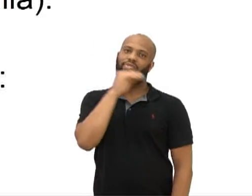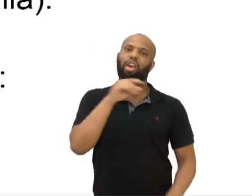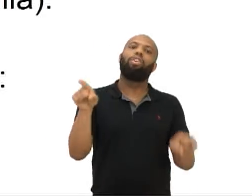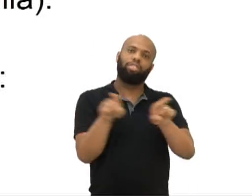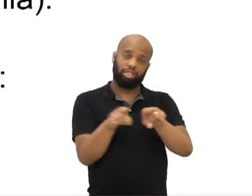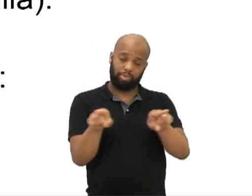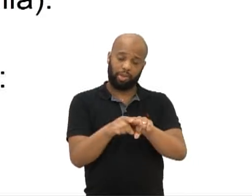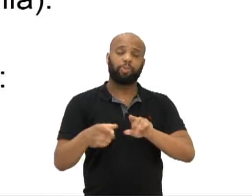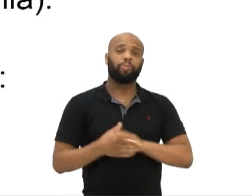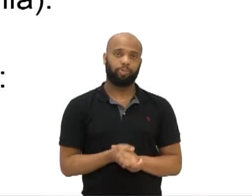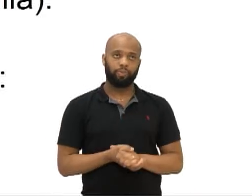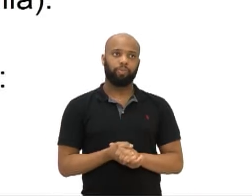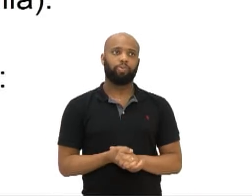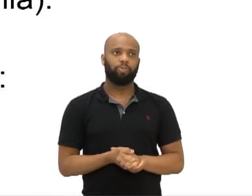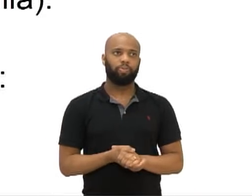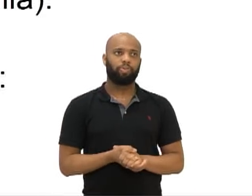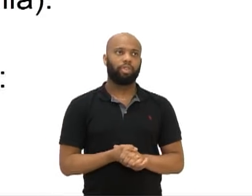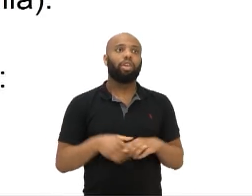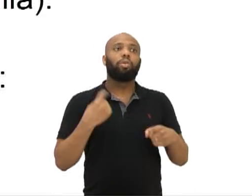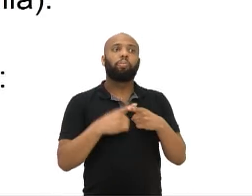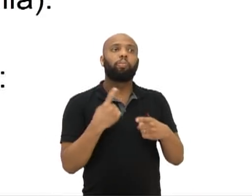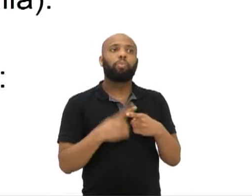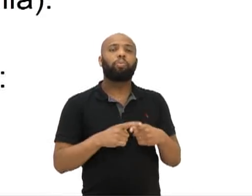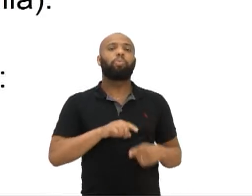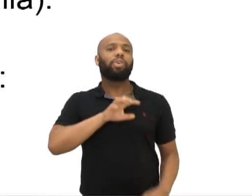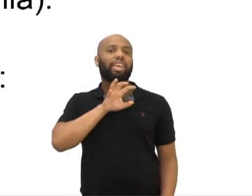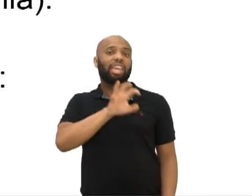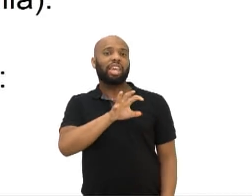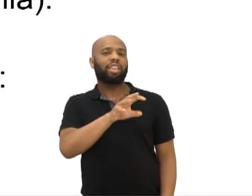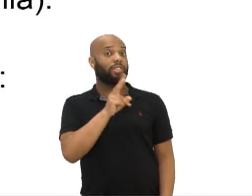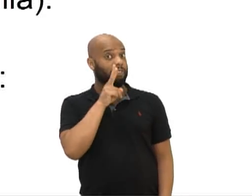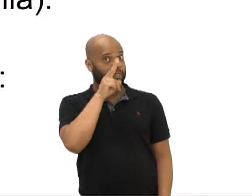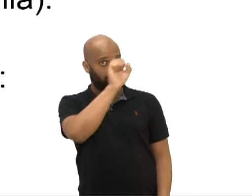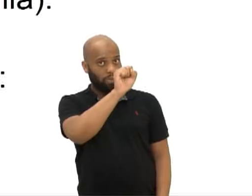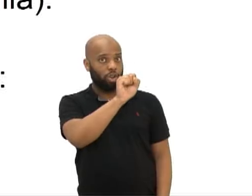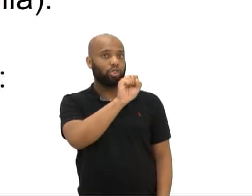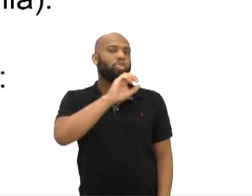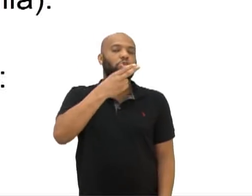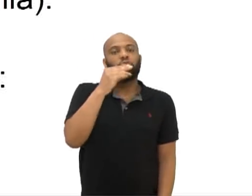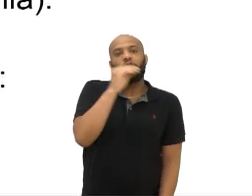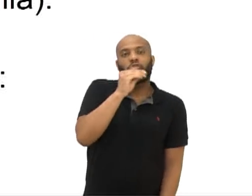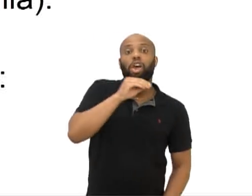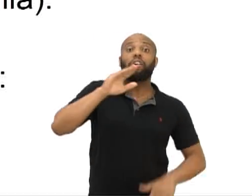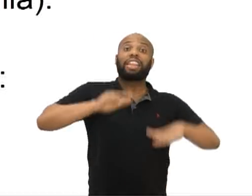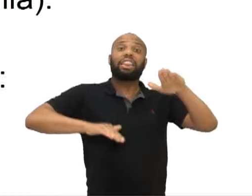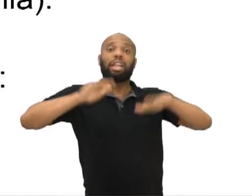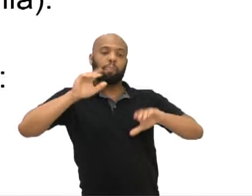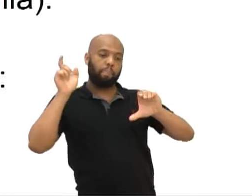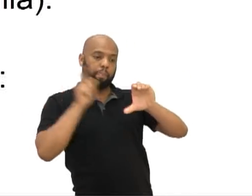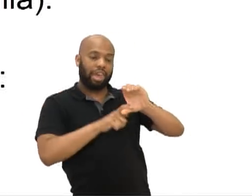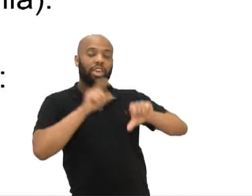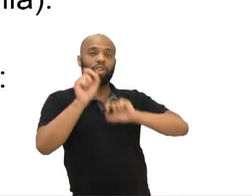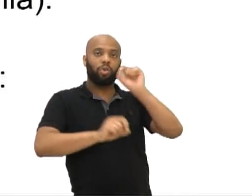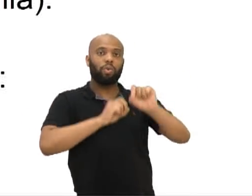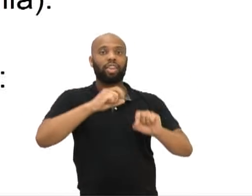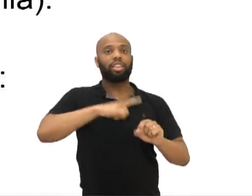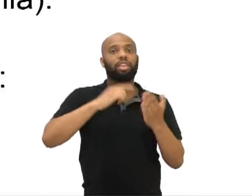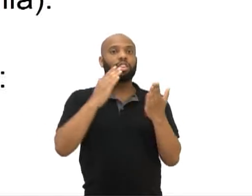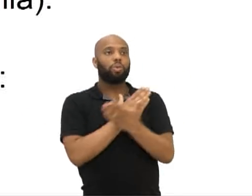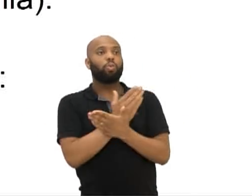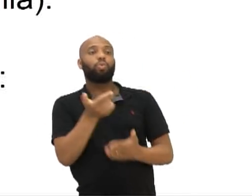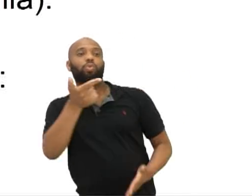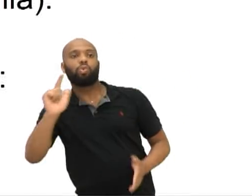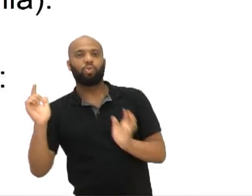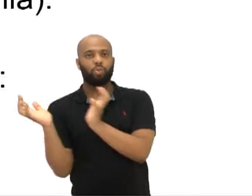ácidos carboxílicos, certo? Ele torna-se mais forte ou mais fraco quando há no anel alguns